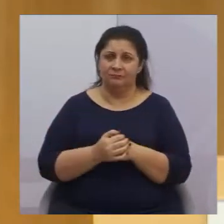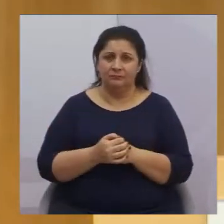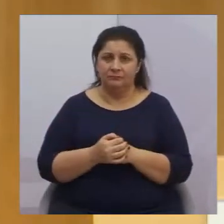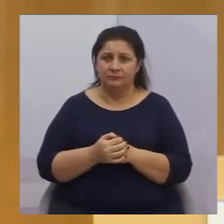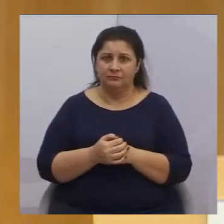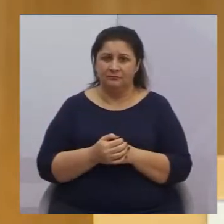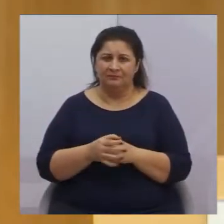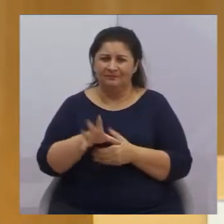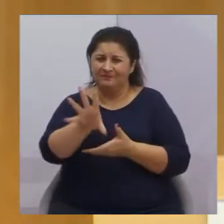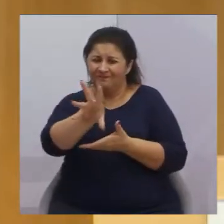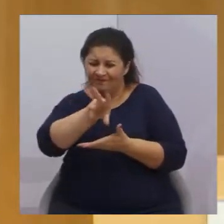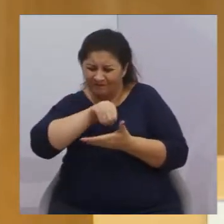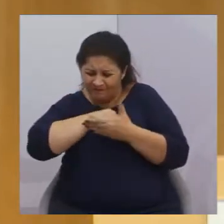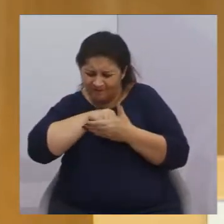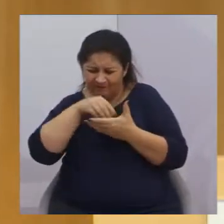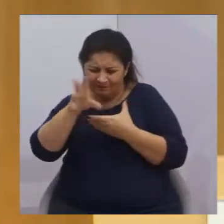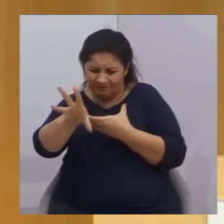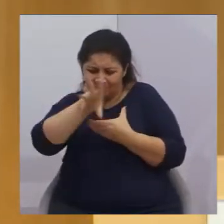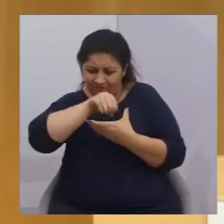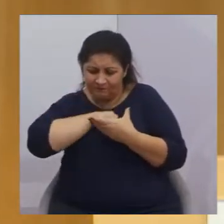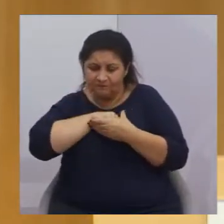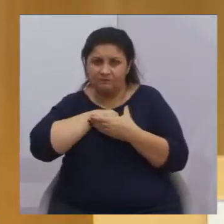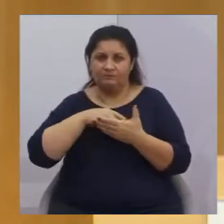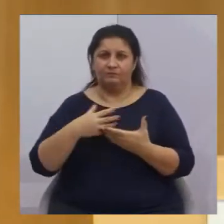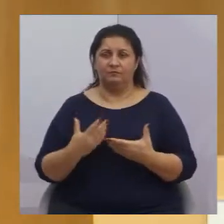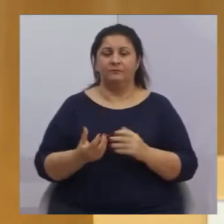Assumindo muitas coisas, além do que